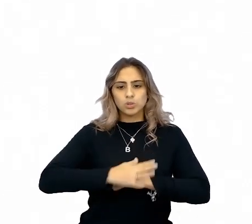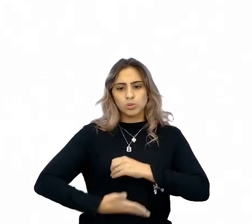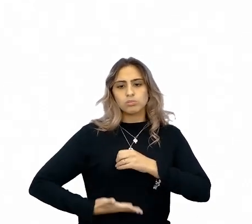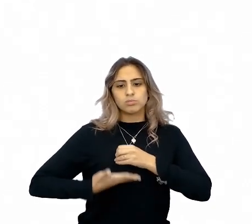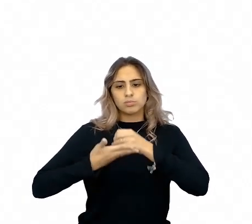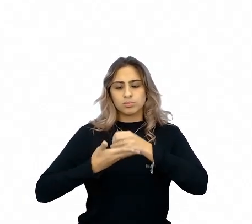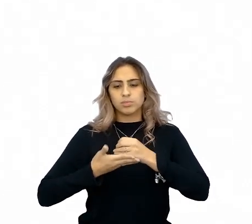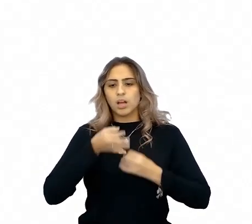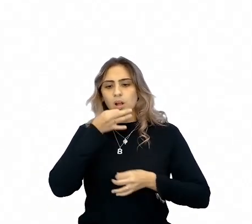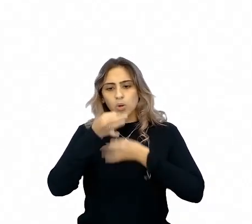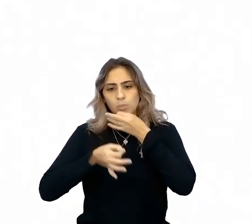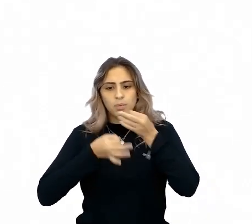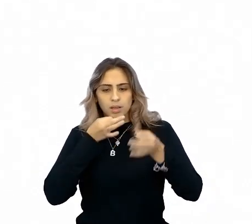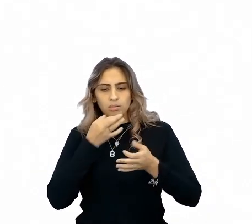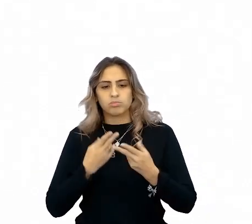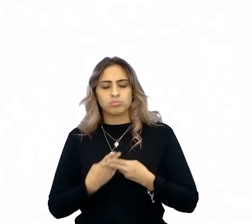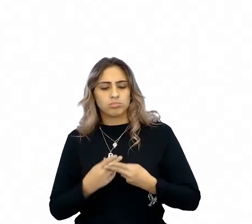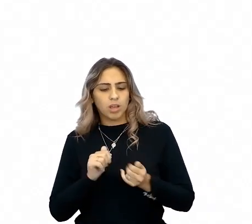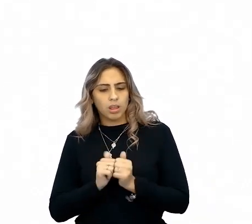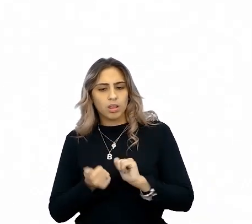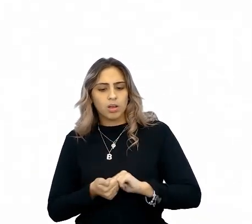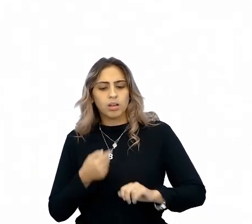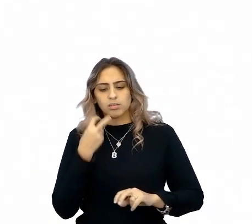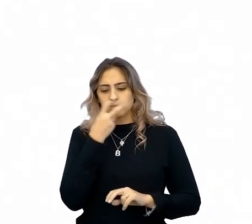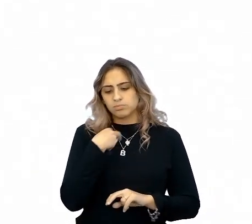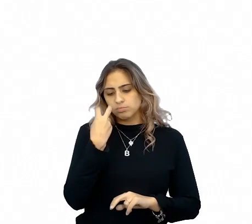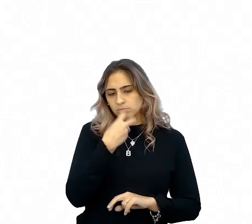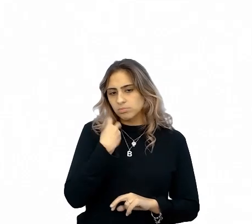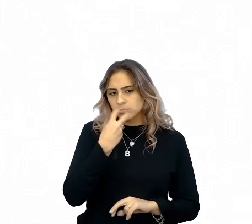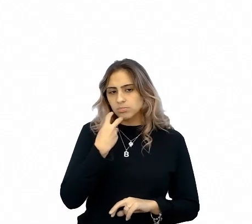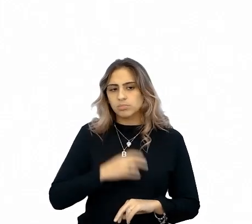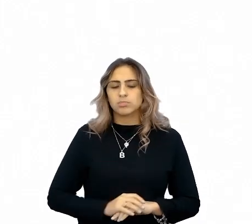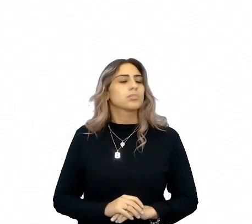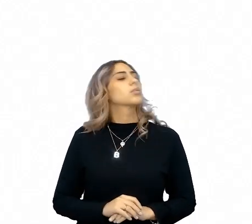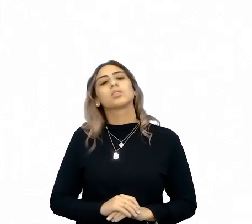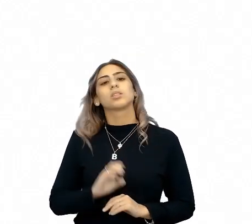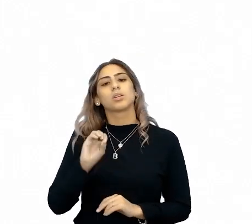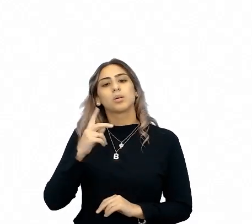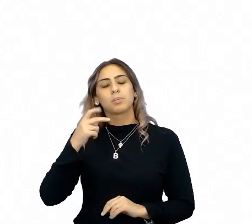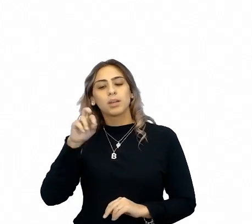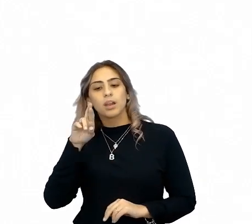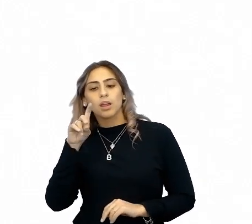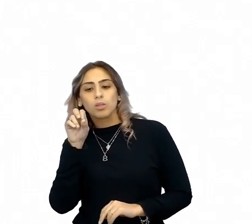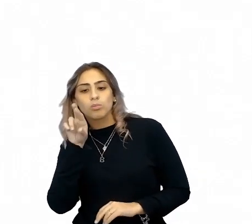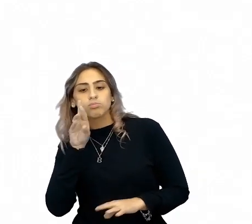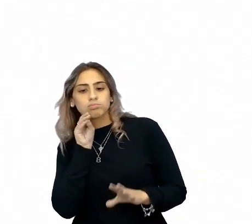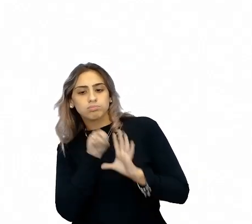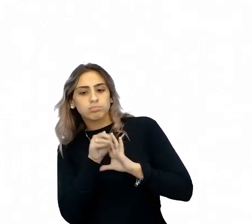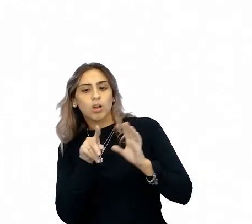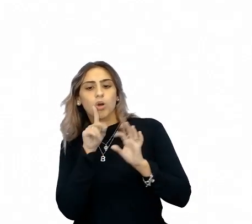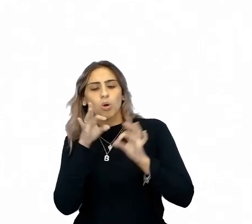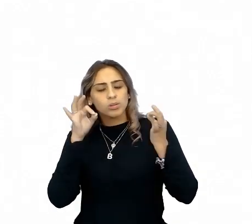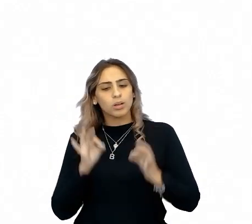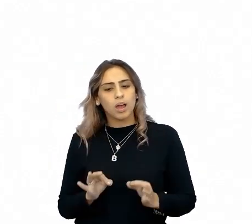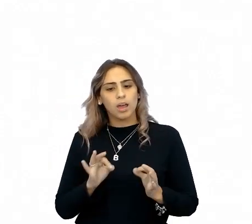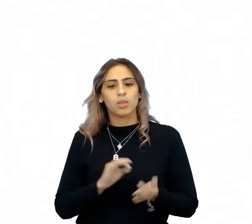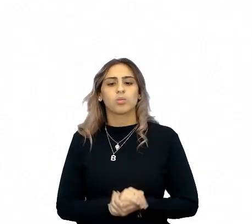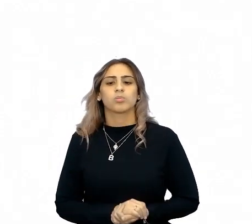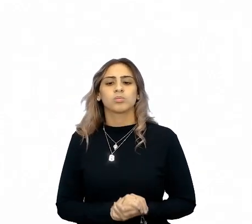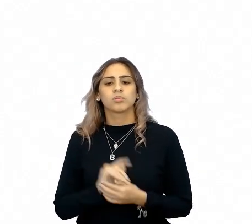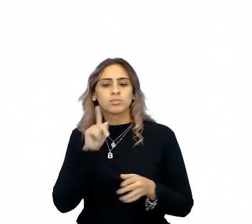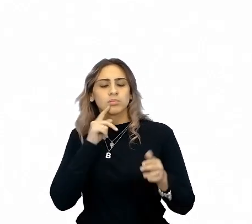por argumentos adequados, articulados pelos operadores argumentativos corretos, ou seja,